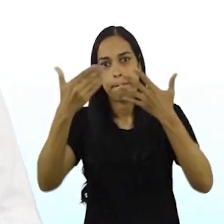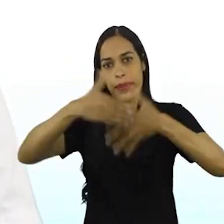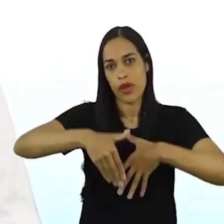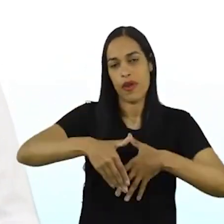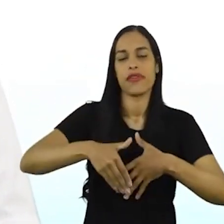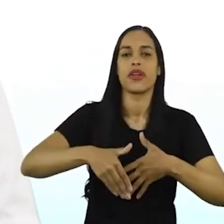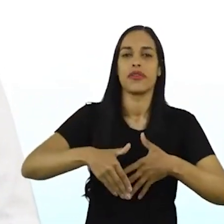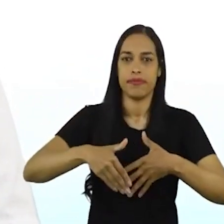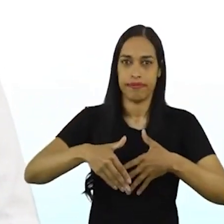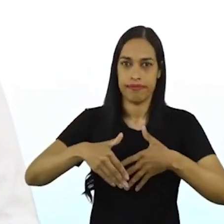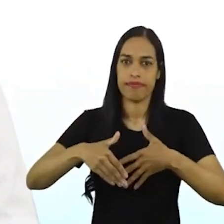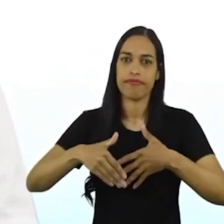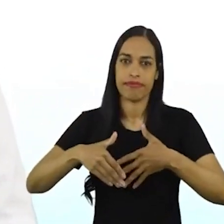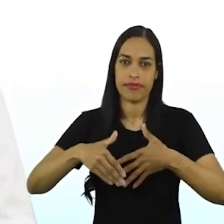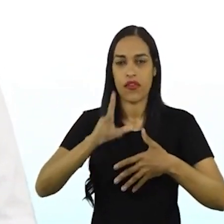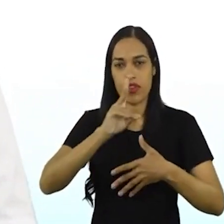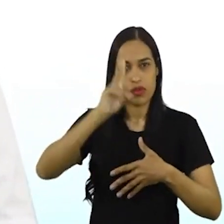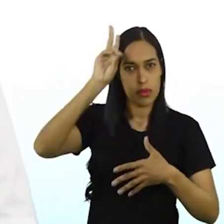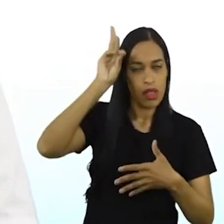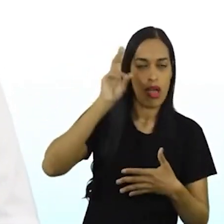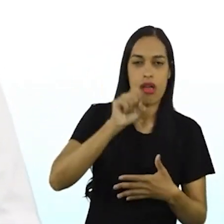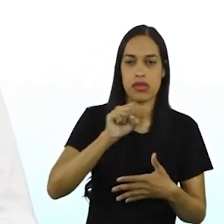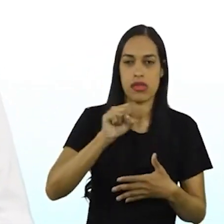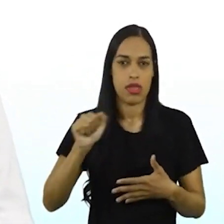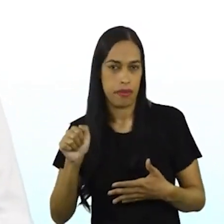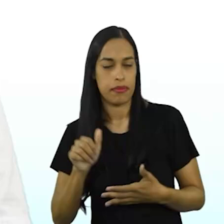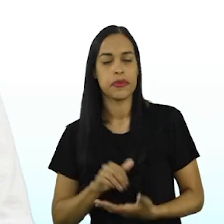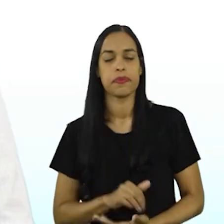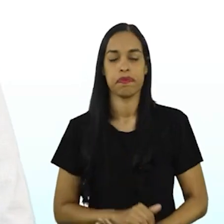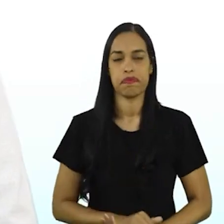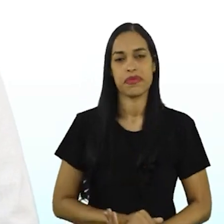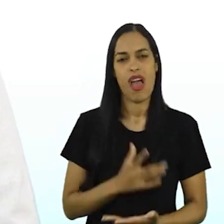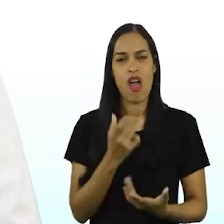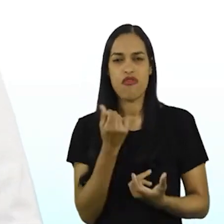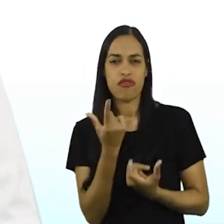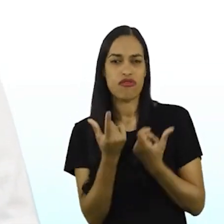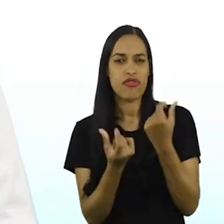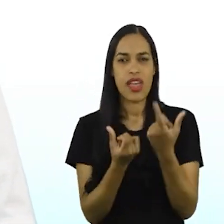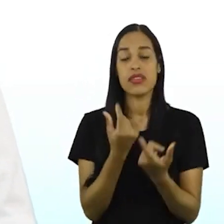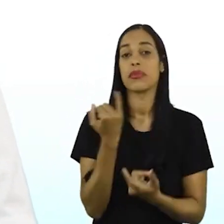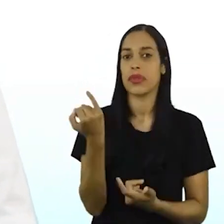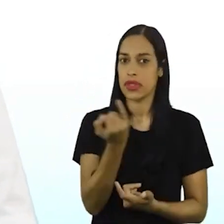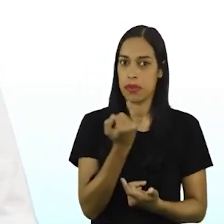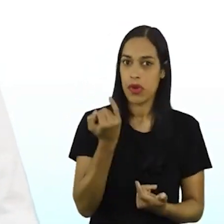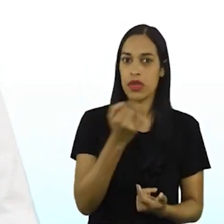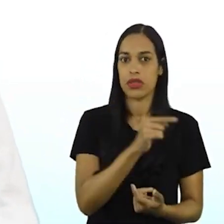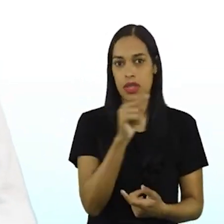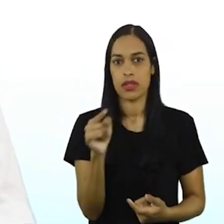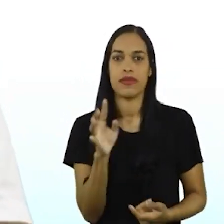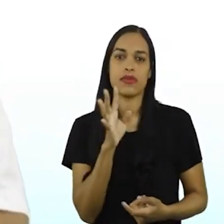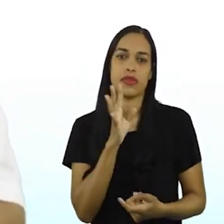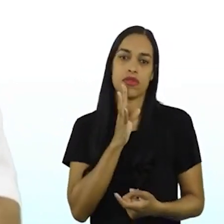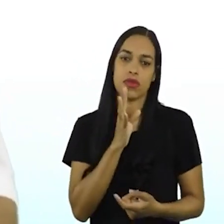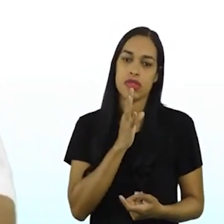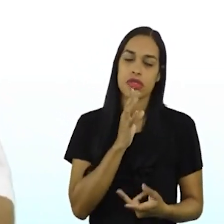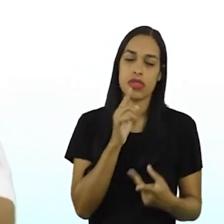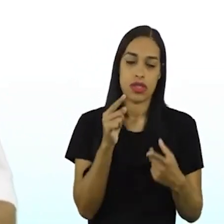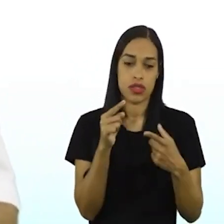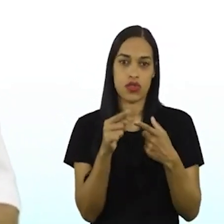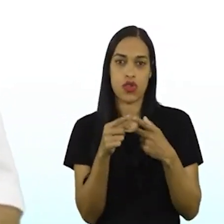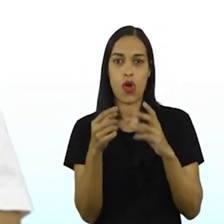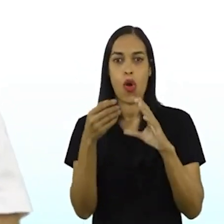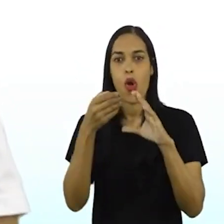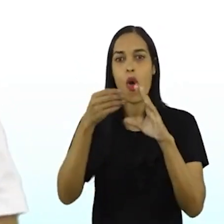com ênfase, né, nas provas aí dos vestibulares. Ela aparece esporadicamente, mas é importante você conhecer. Então, ó, definições